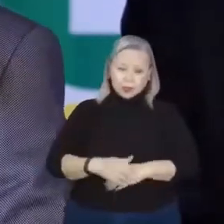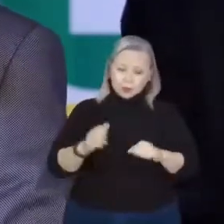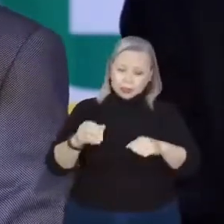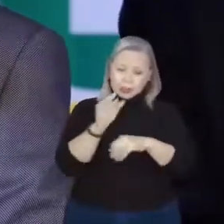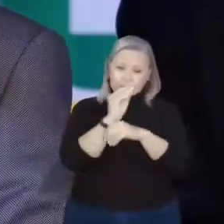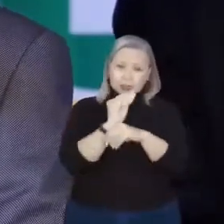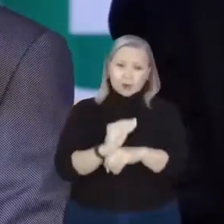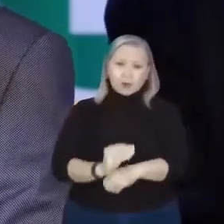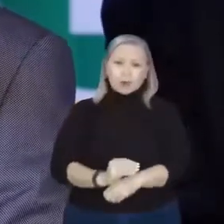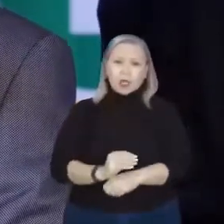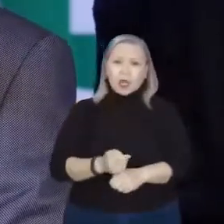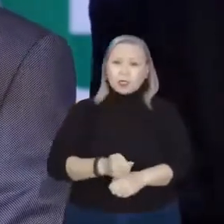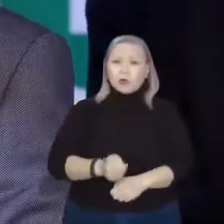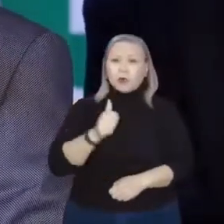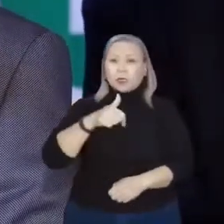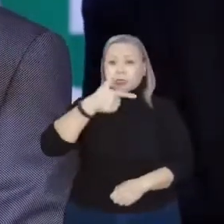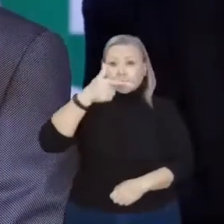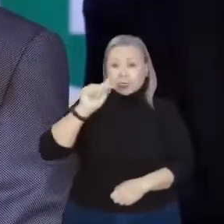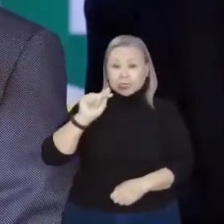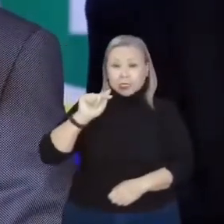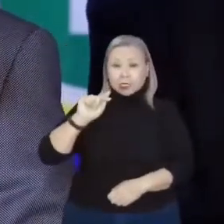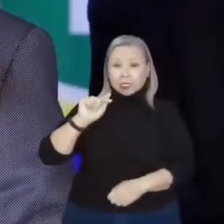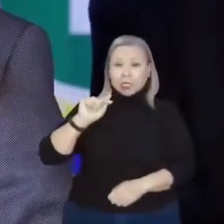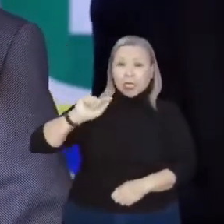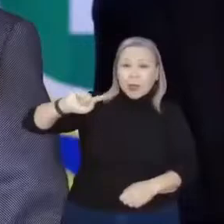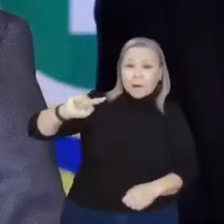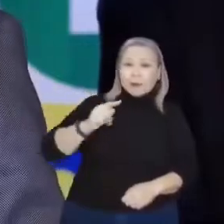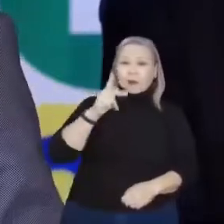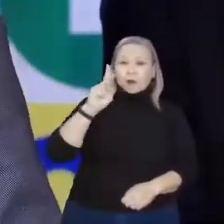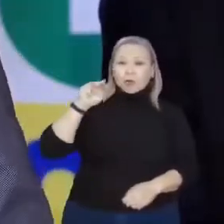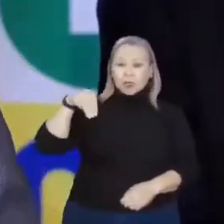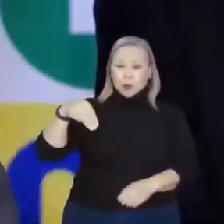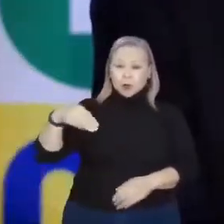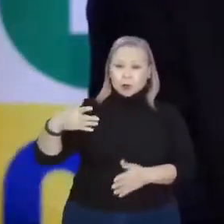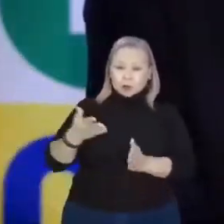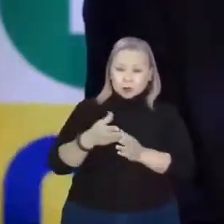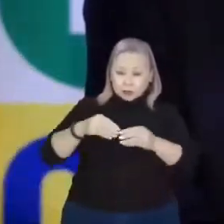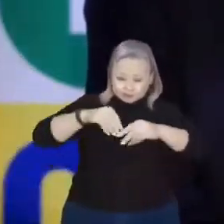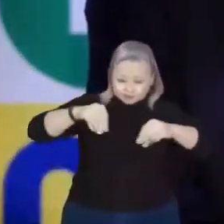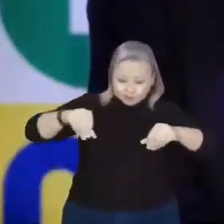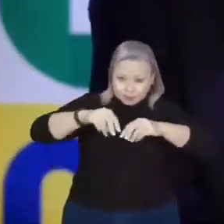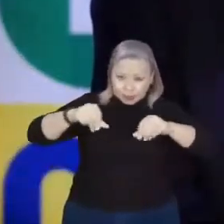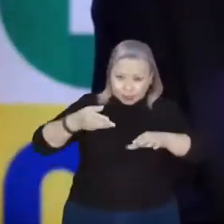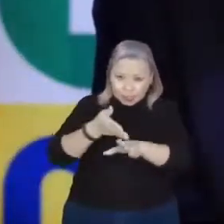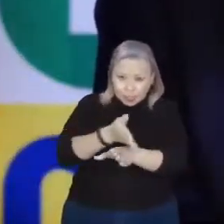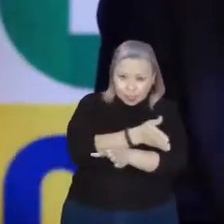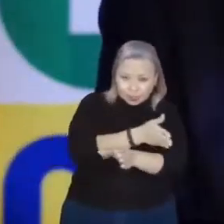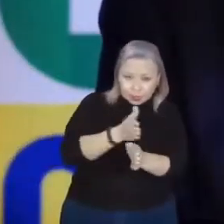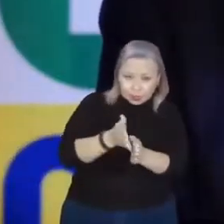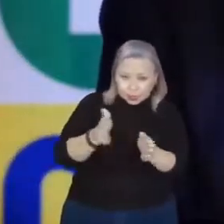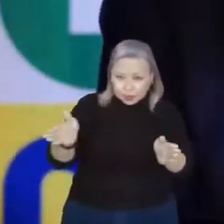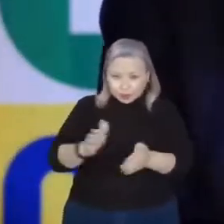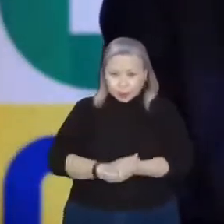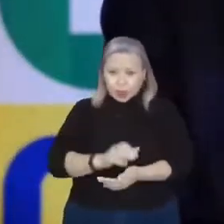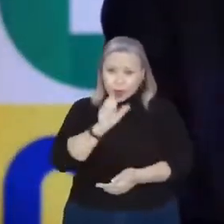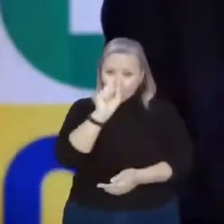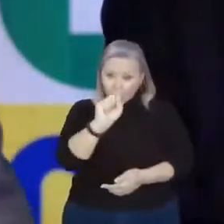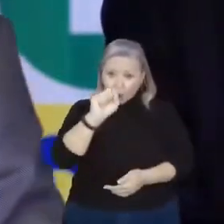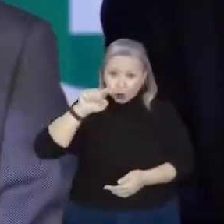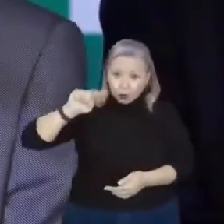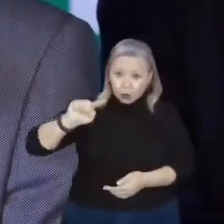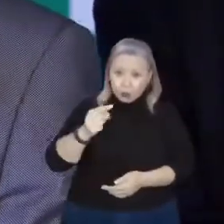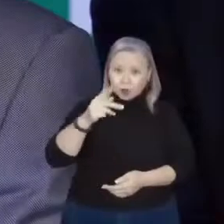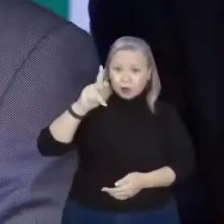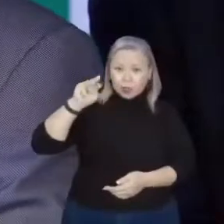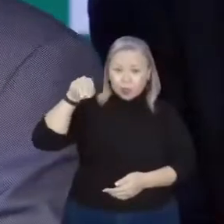de quase 17 mil quilômetros de fronteira seca. Nós temos que cuidar de 8 mil quilômetros de fronteira marítima. Nós temos